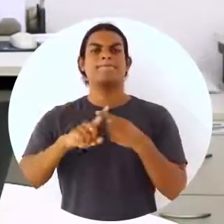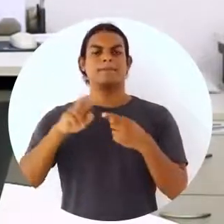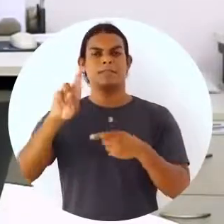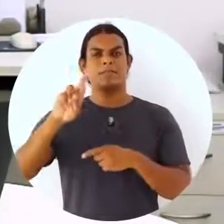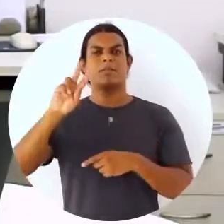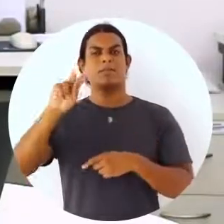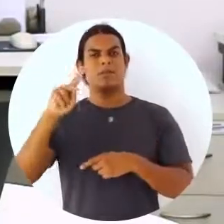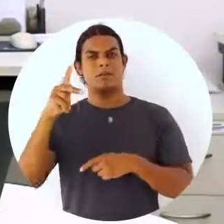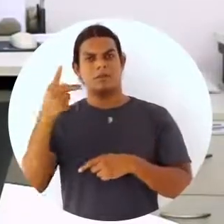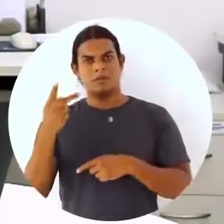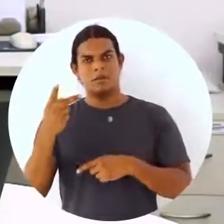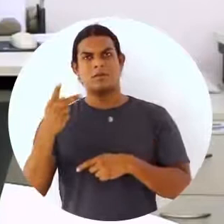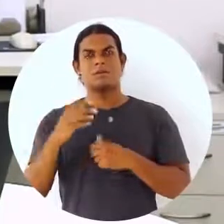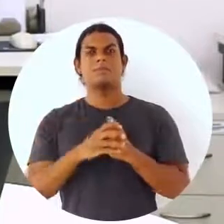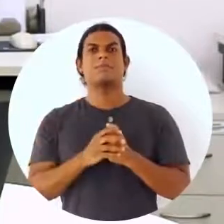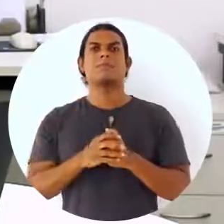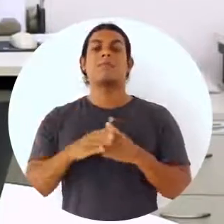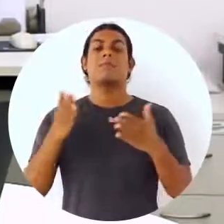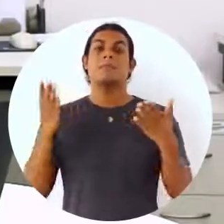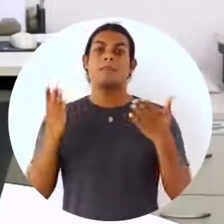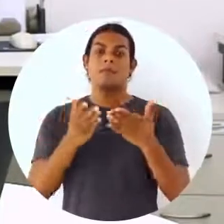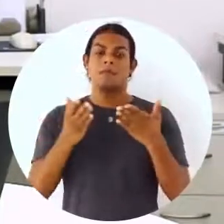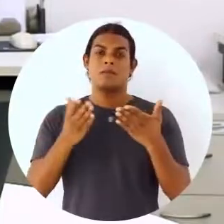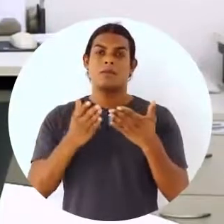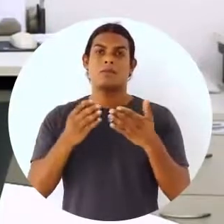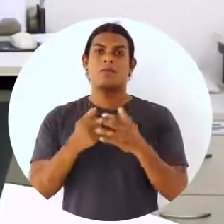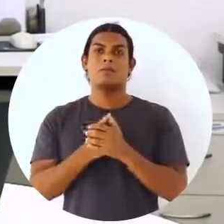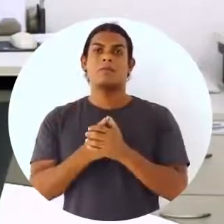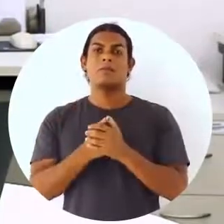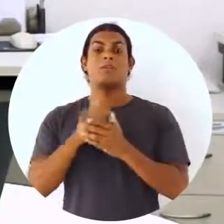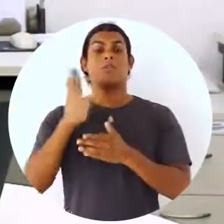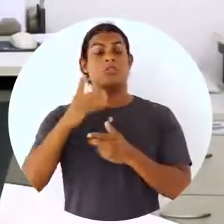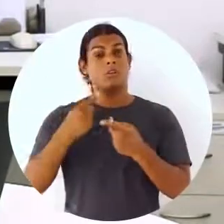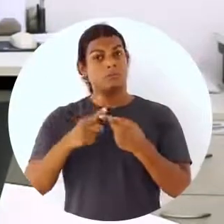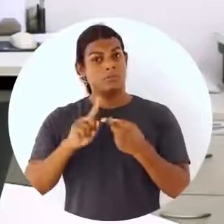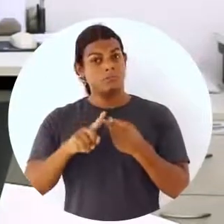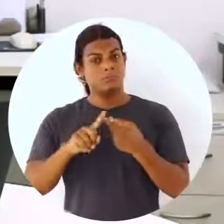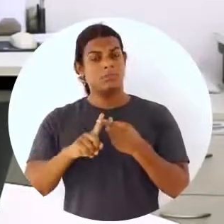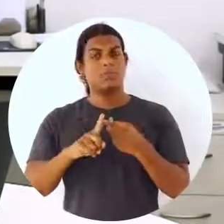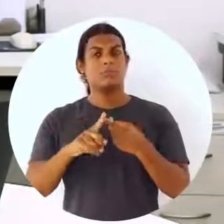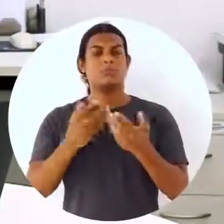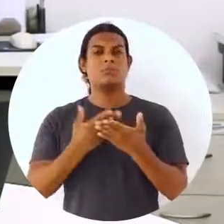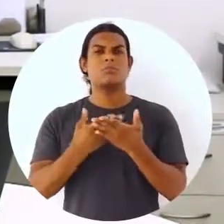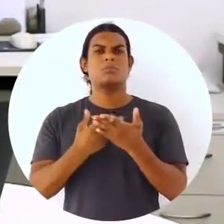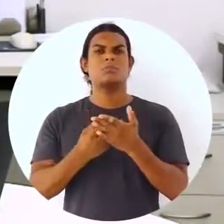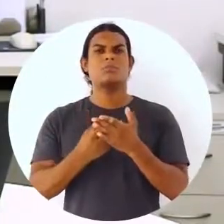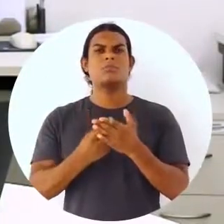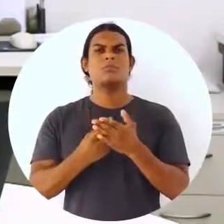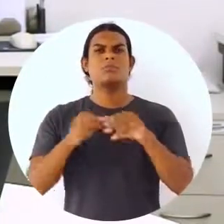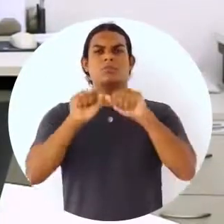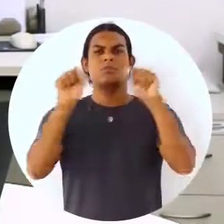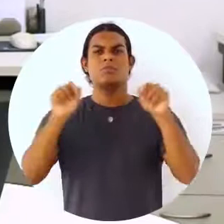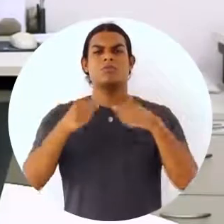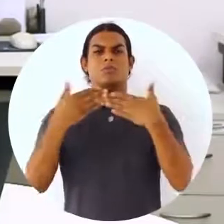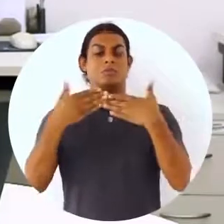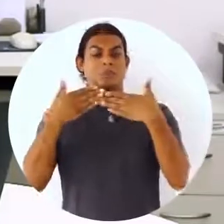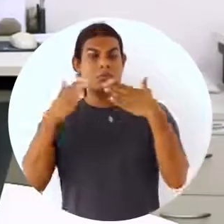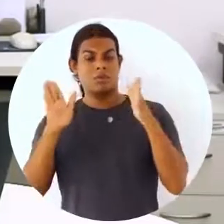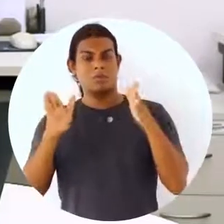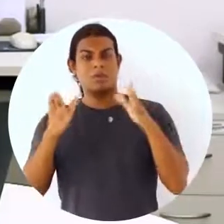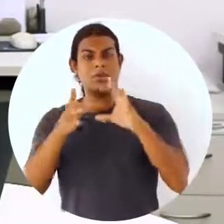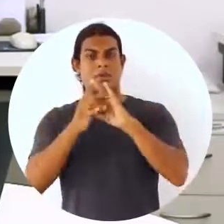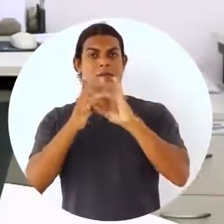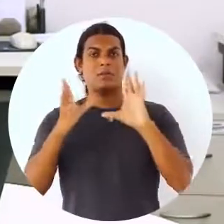através da burocracia também. Depois, na competência 2, vimos as teorias contingenciais, sistemas abertos e desenvolvimento organizacional, que já tinham um